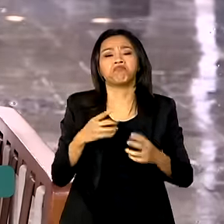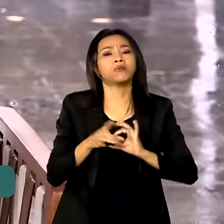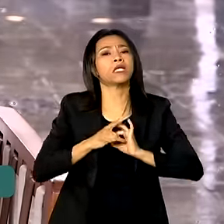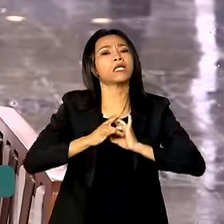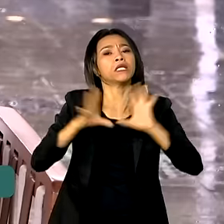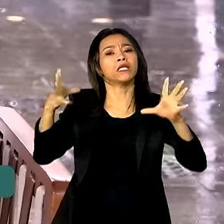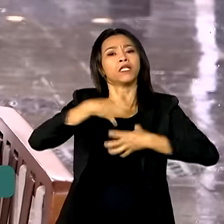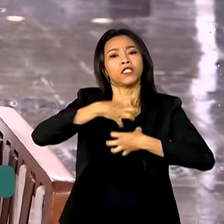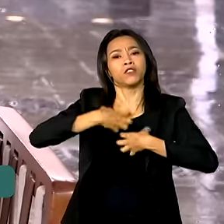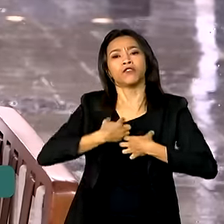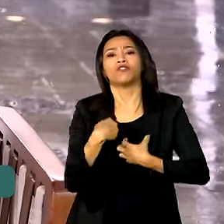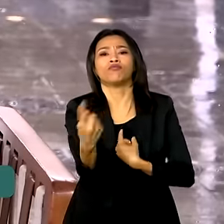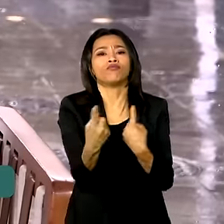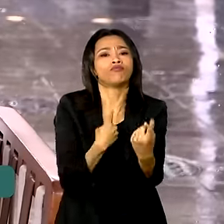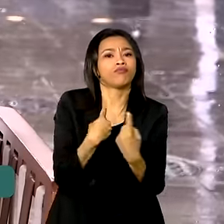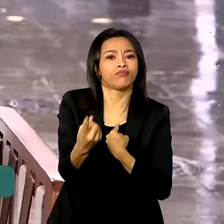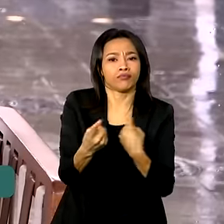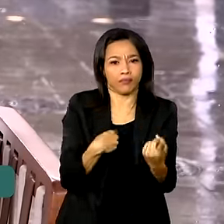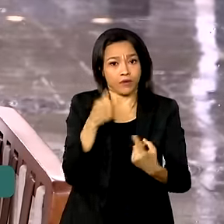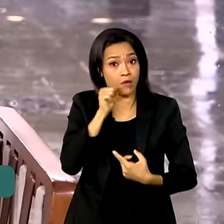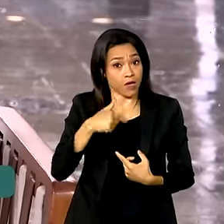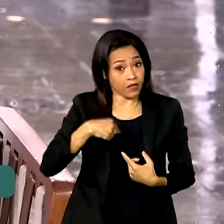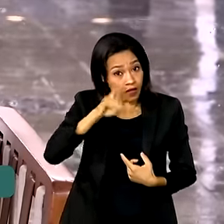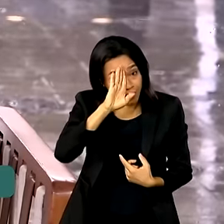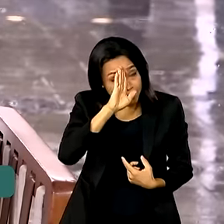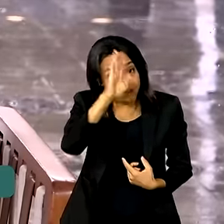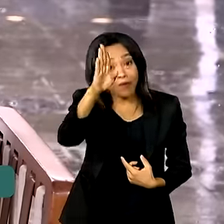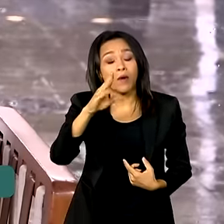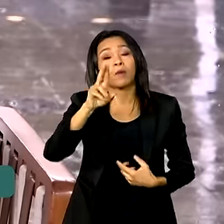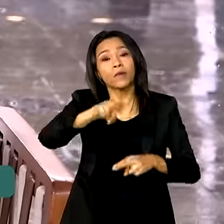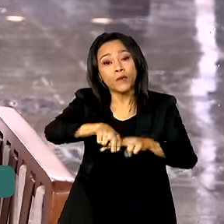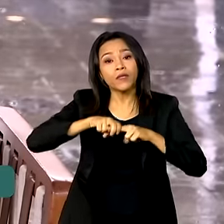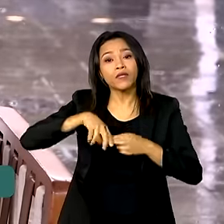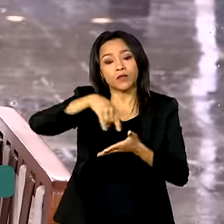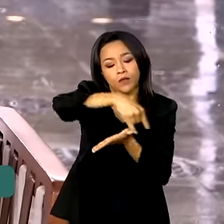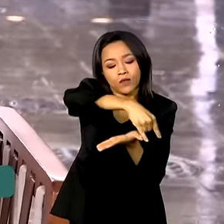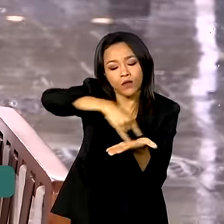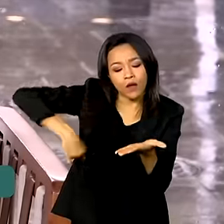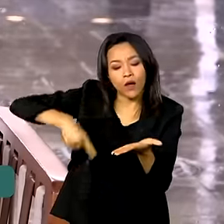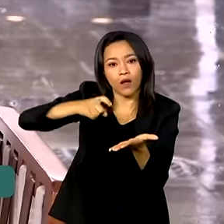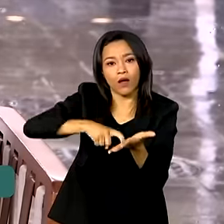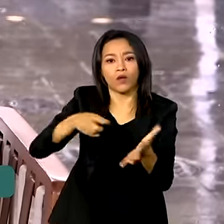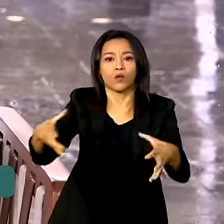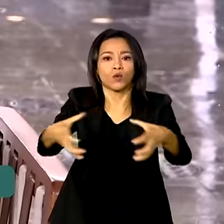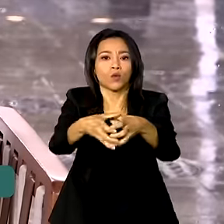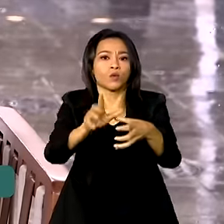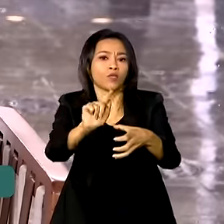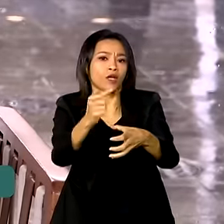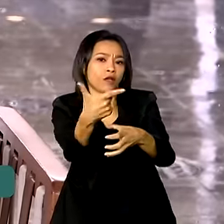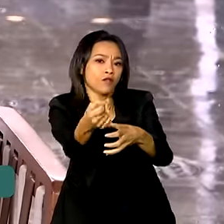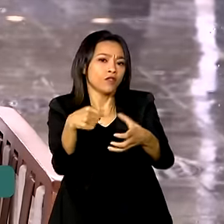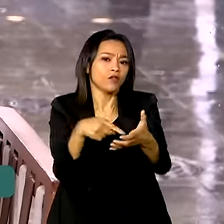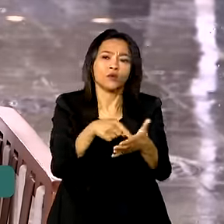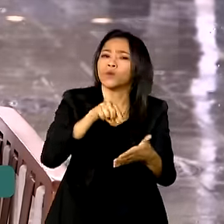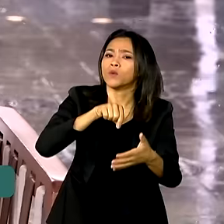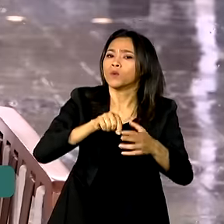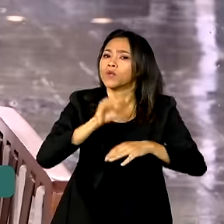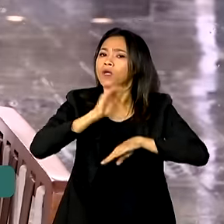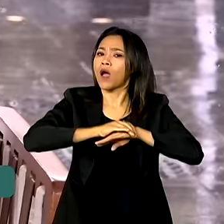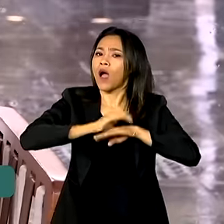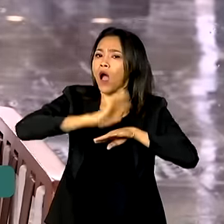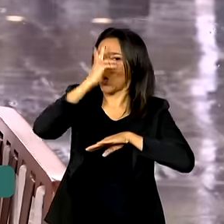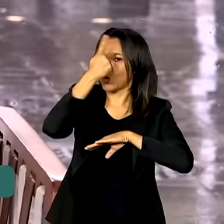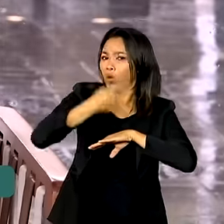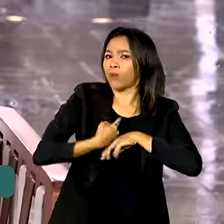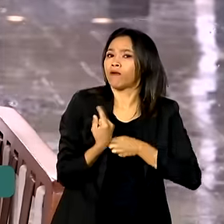é fundamental. E é por isso que no documento do G20 nós tratamos a questão da autonomia econômica como